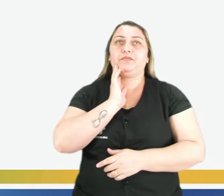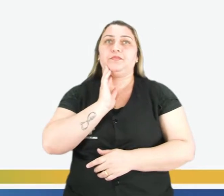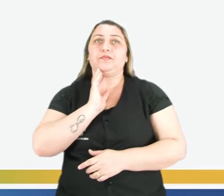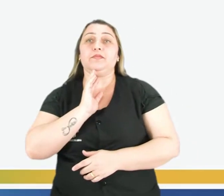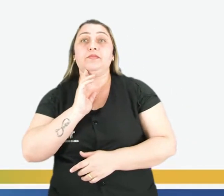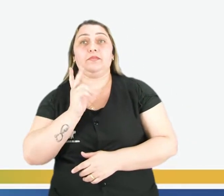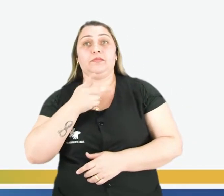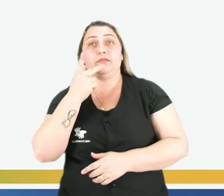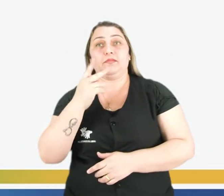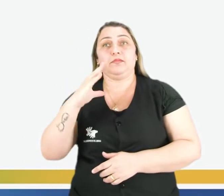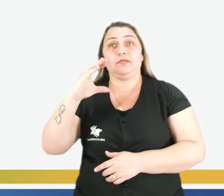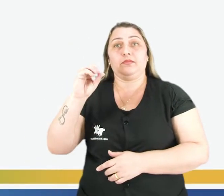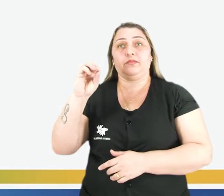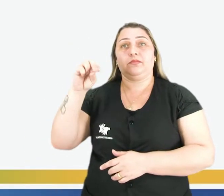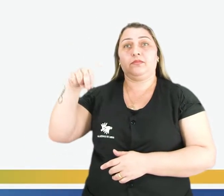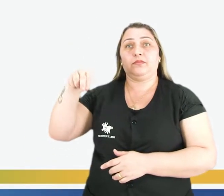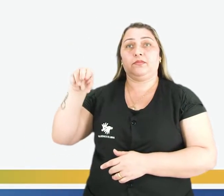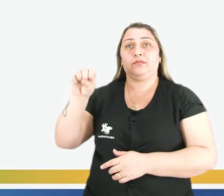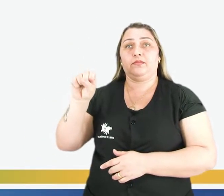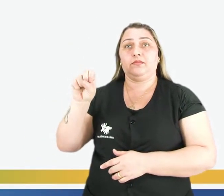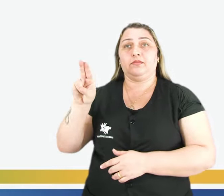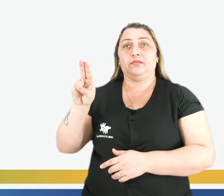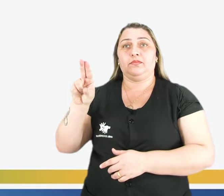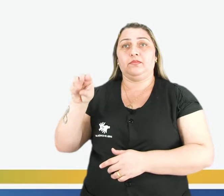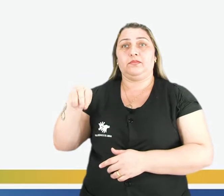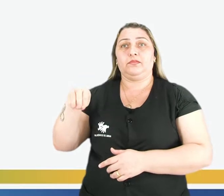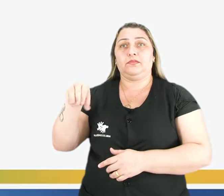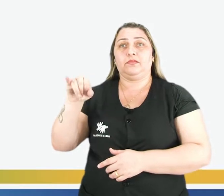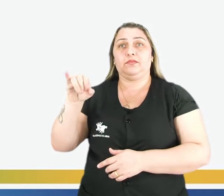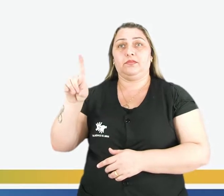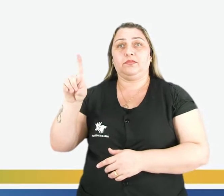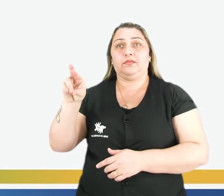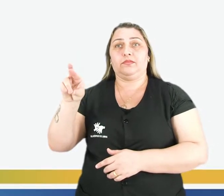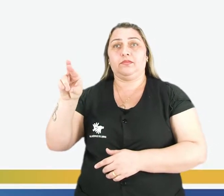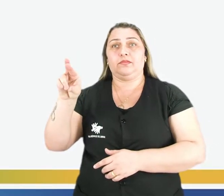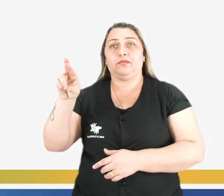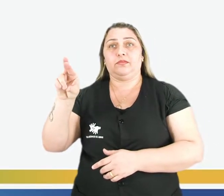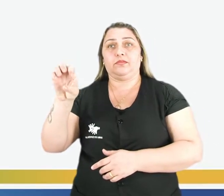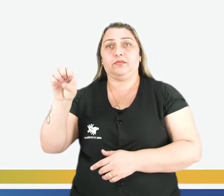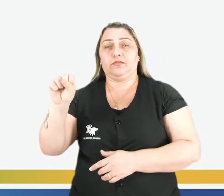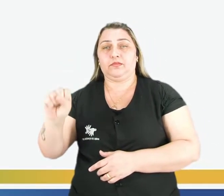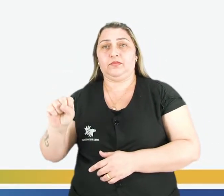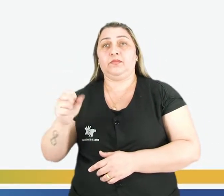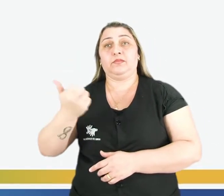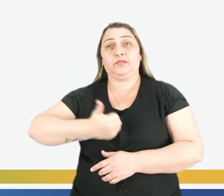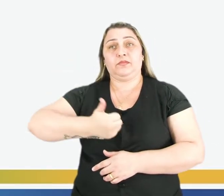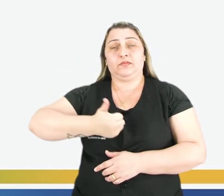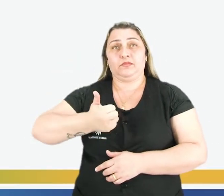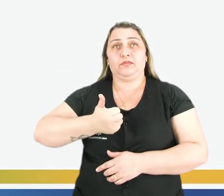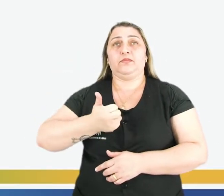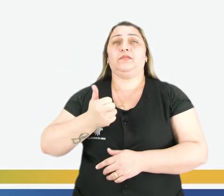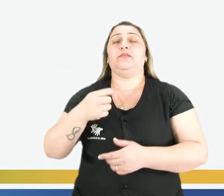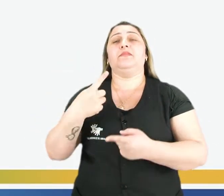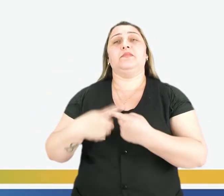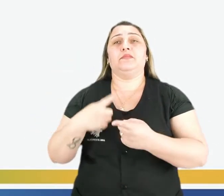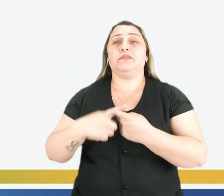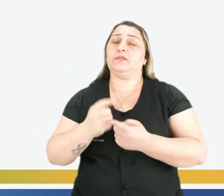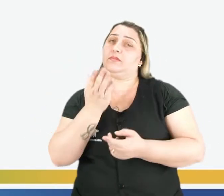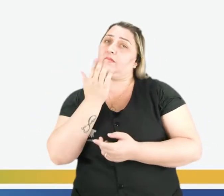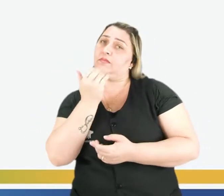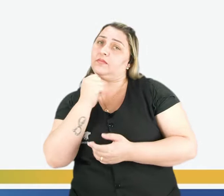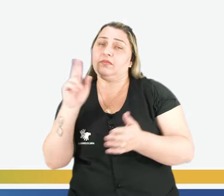Estamos falando dos consumidores primários. Os consumidores primários são chamados assim pois se